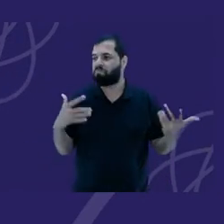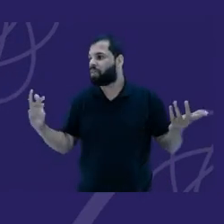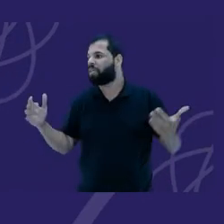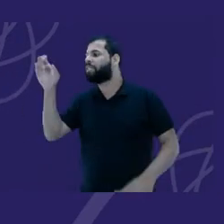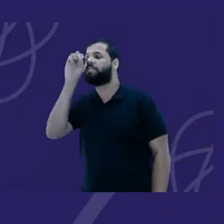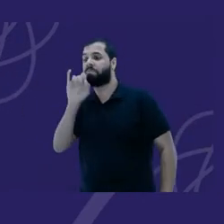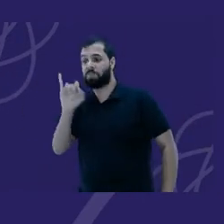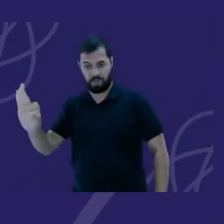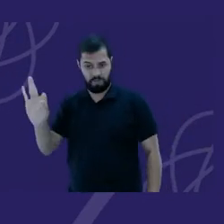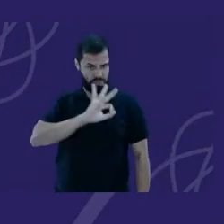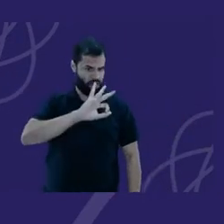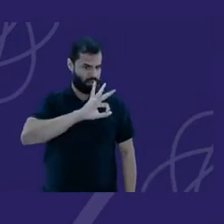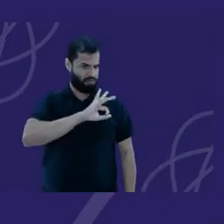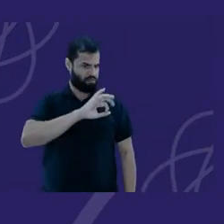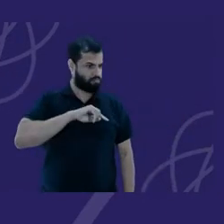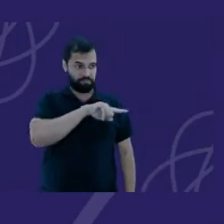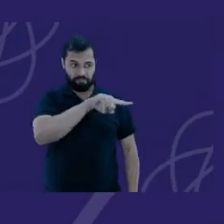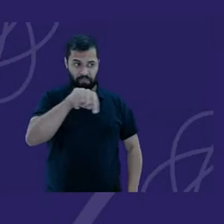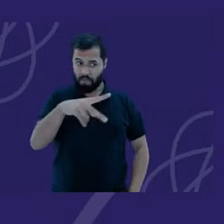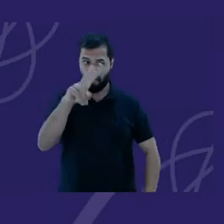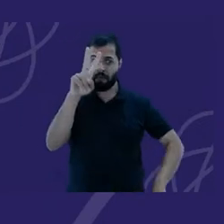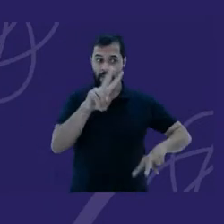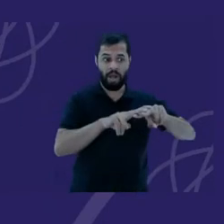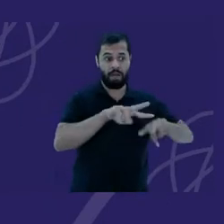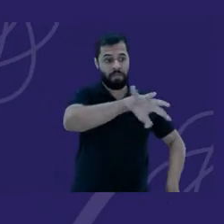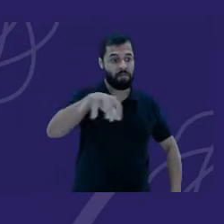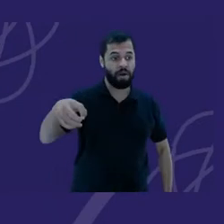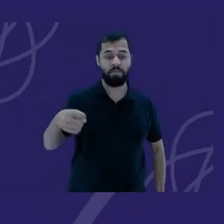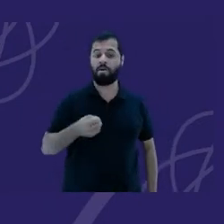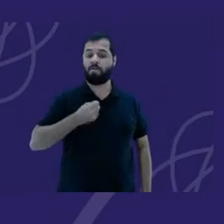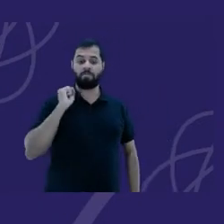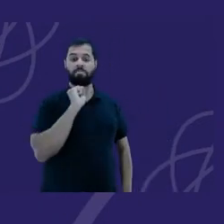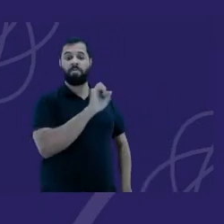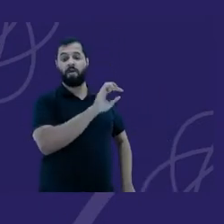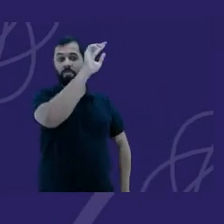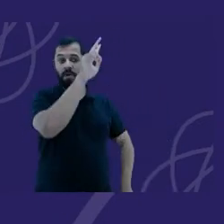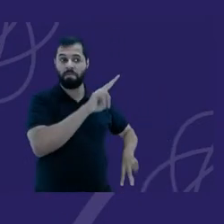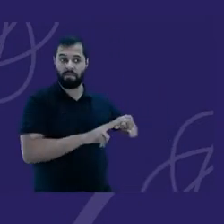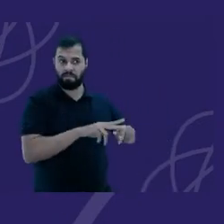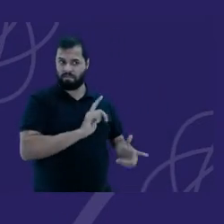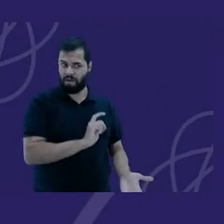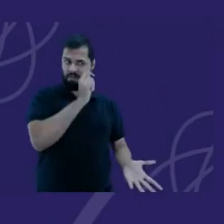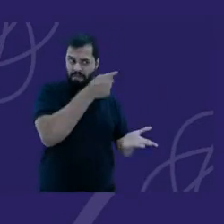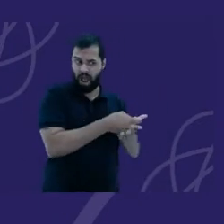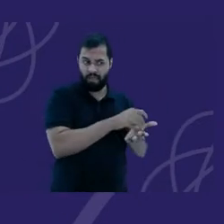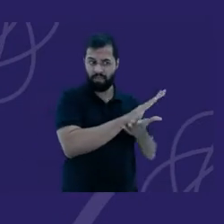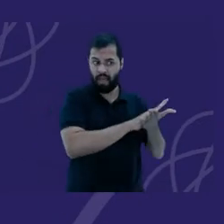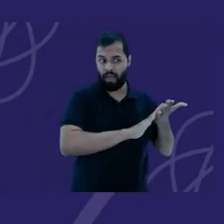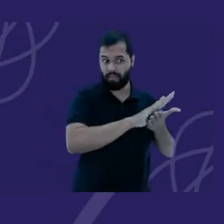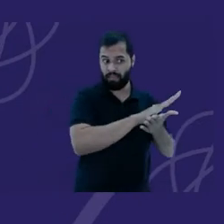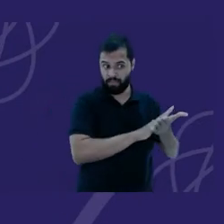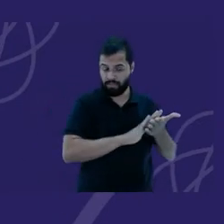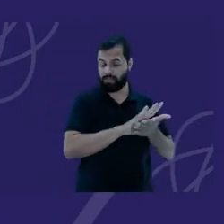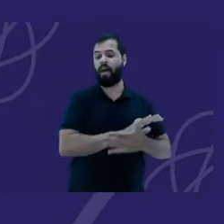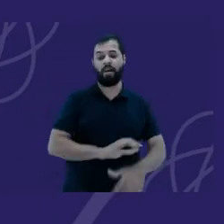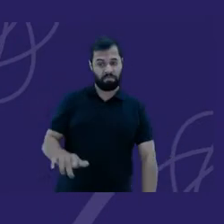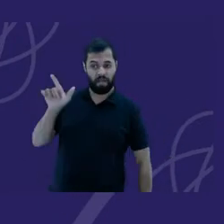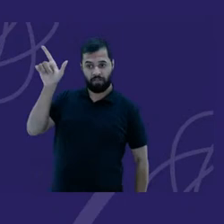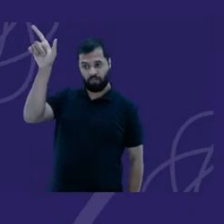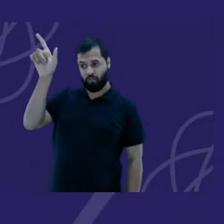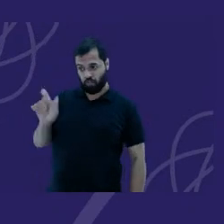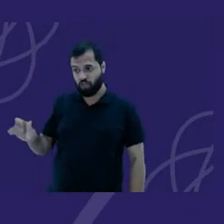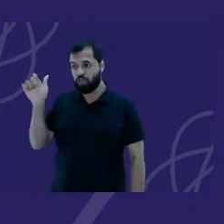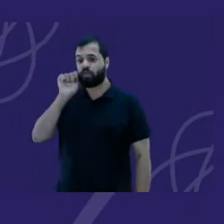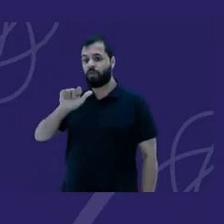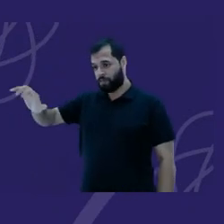policial te botar na tranca. Eu não pago a fiança, minha tia avó Jurema se